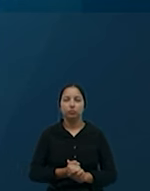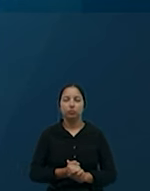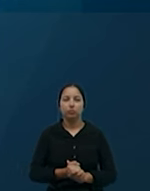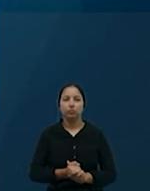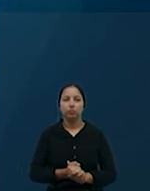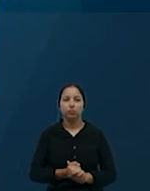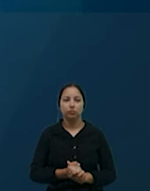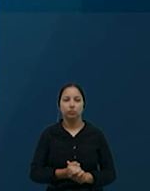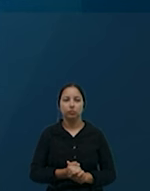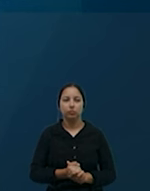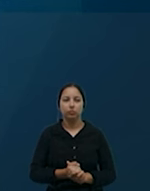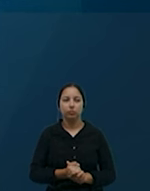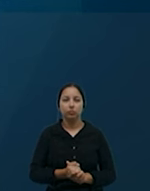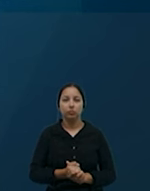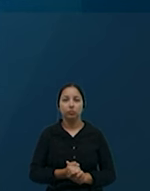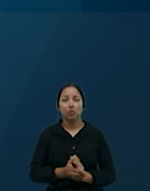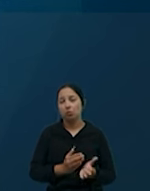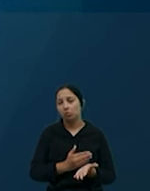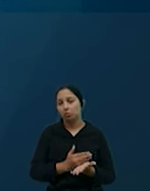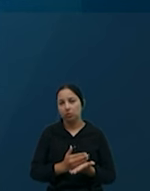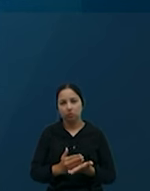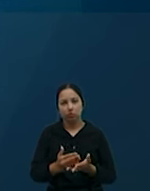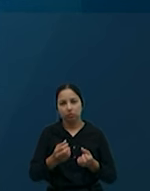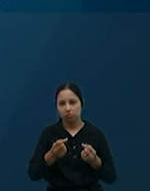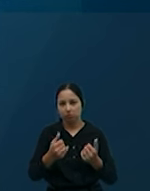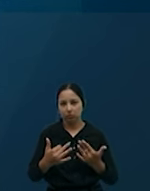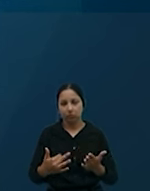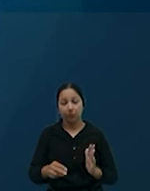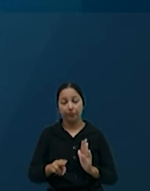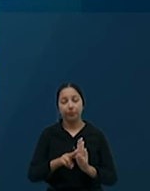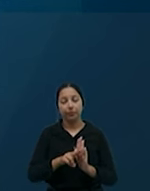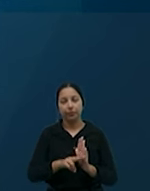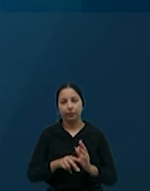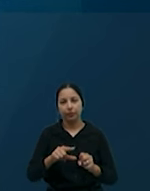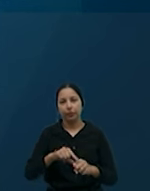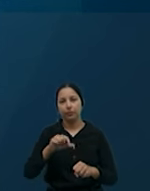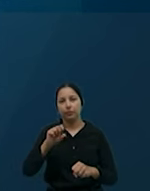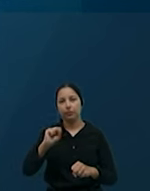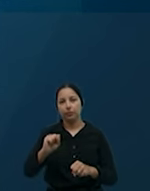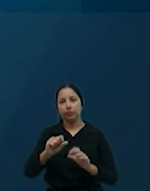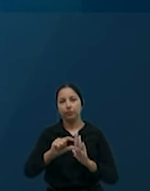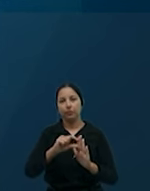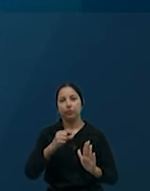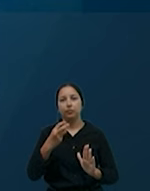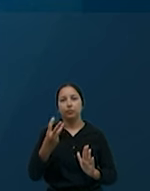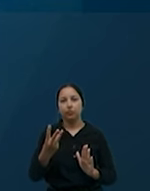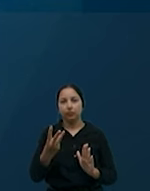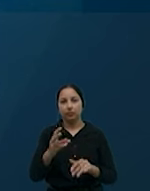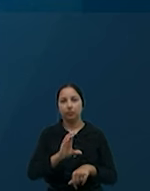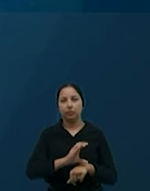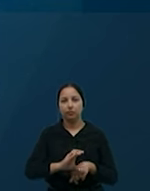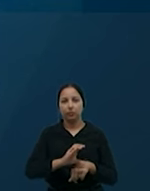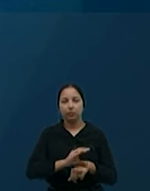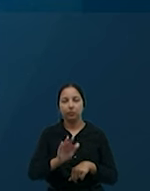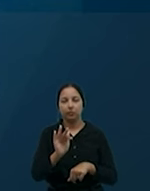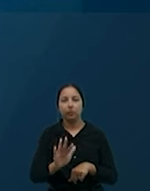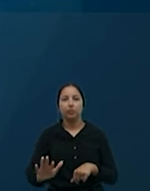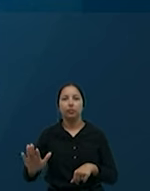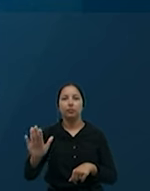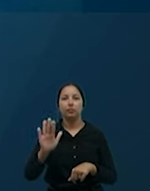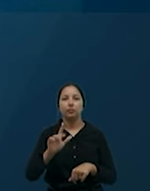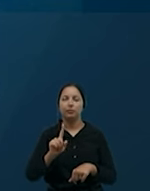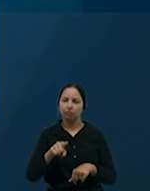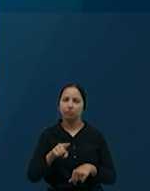fundamentar no sentido de que a razão da norma contida no artigo 8º, inciso 3, da Constituição Federal, é firme